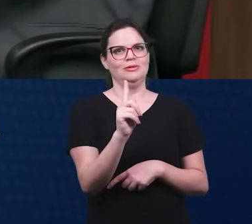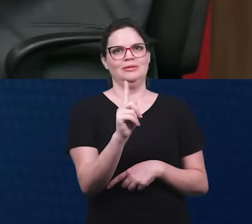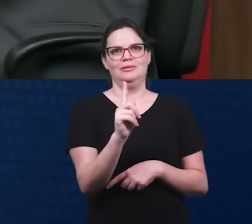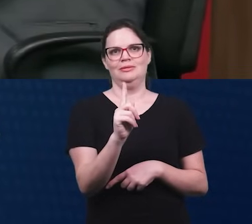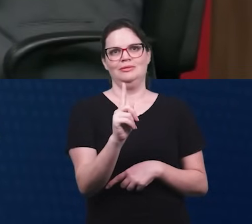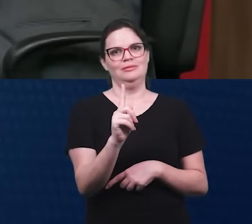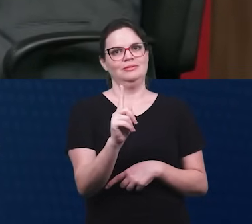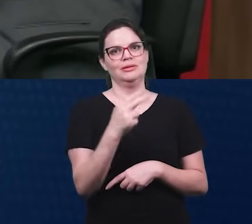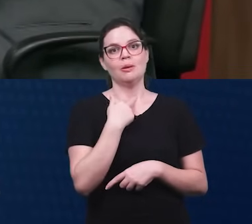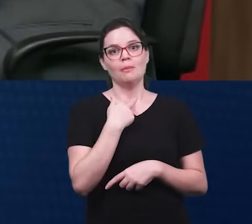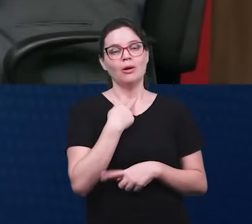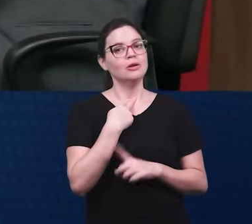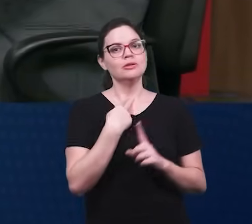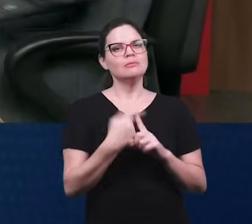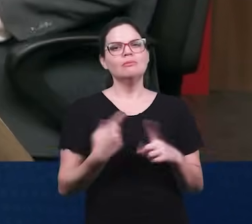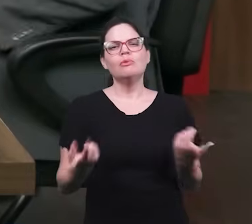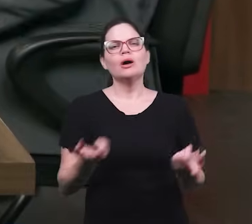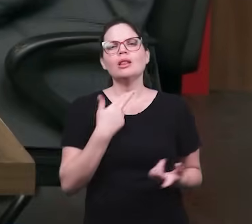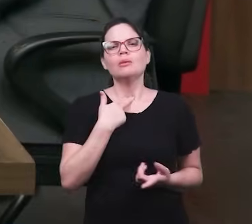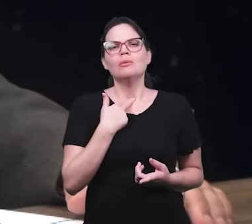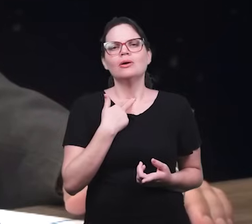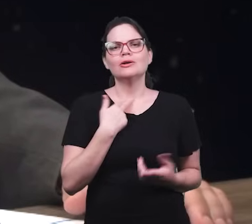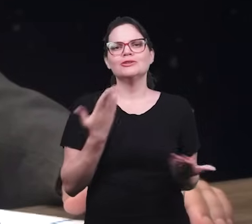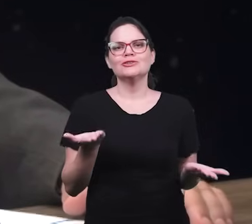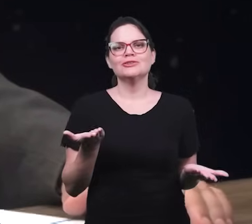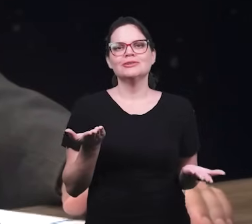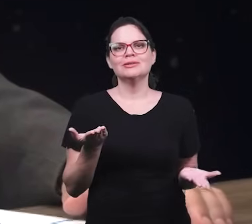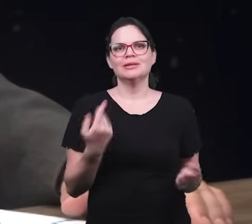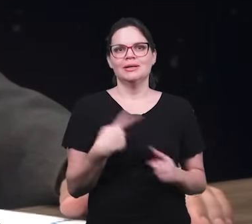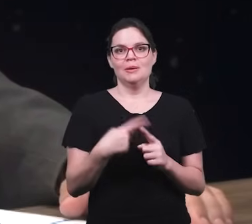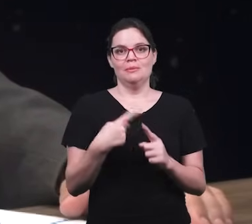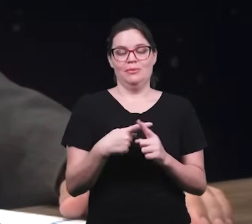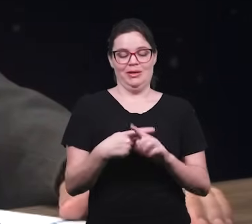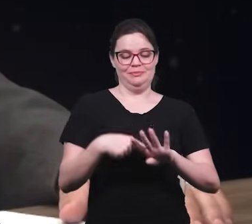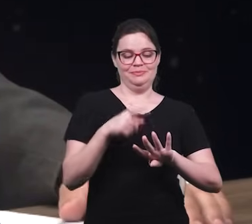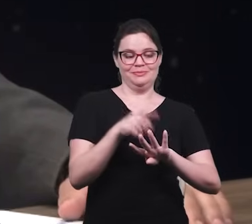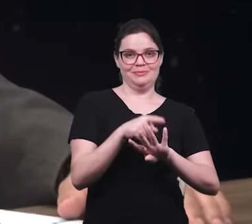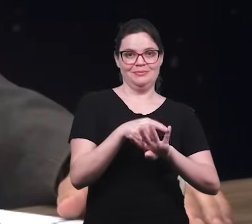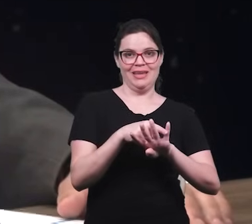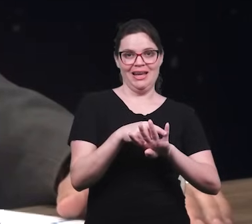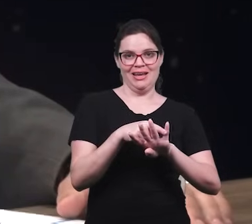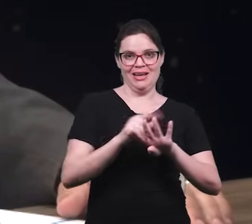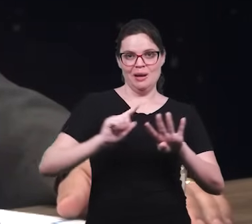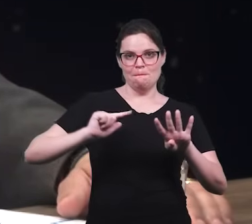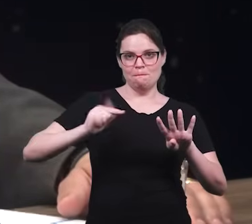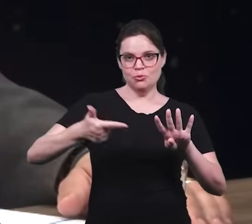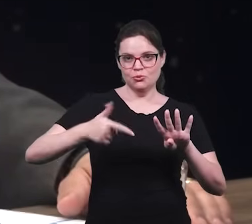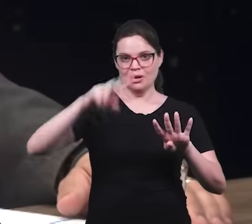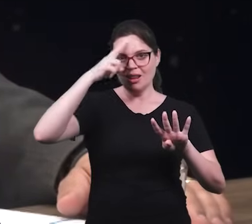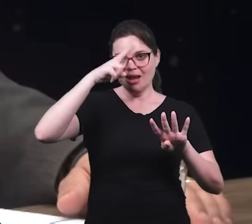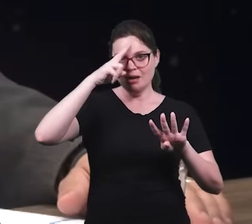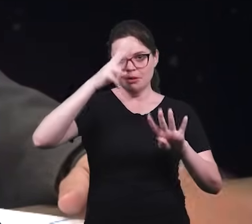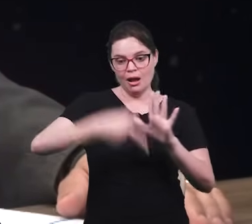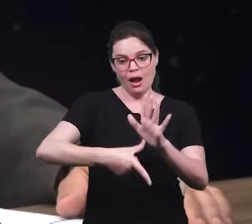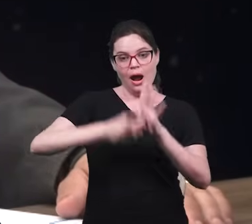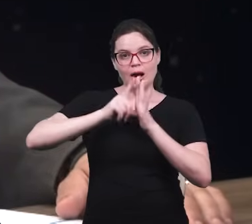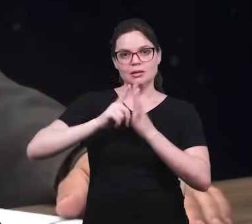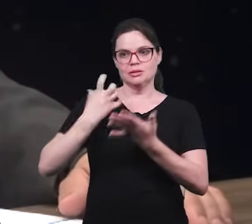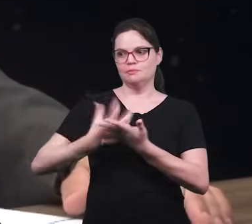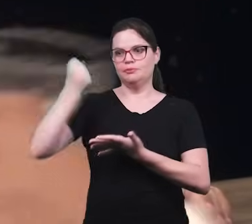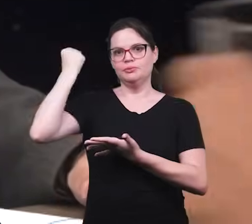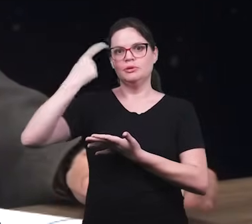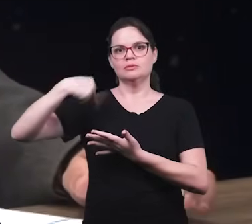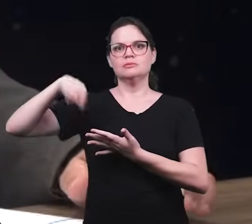efeito. Isso é importante, né? Por que nós não podemos fazer isso? Porque ao toque da quarta trombeta, como nós falamos aqui, a igreja vai ser